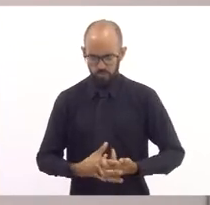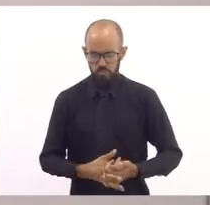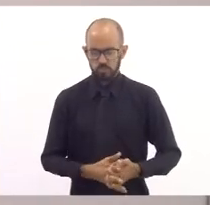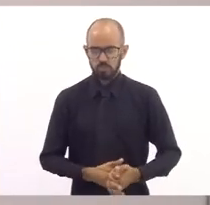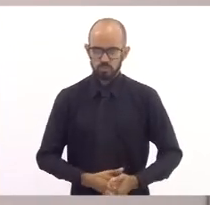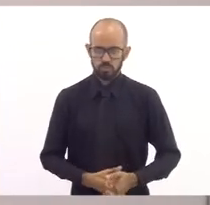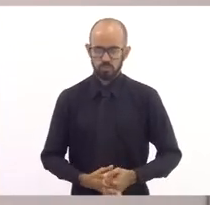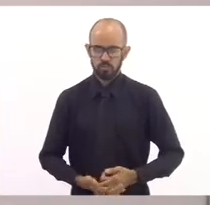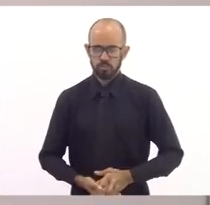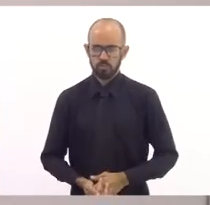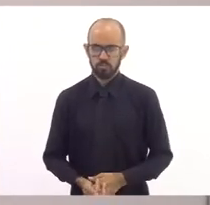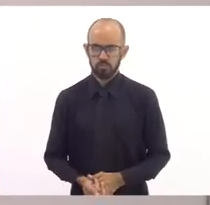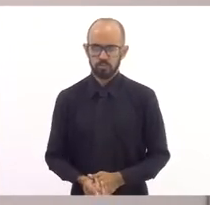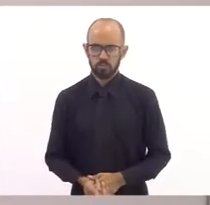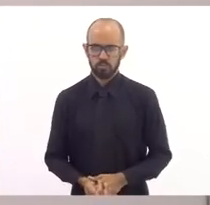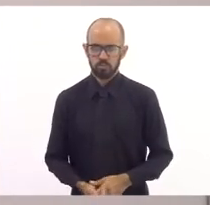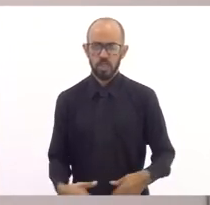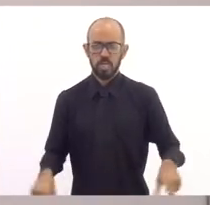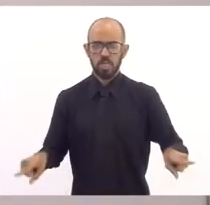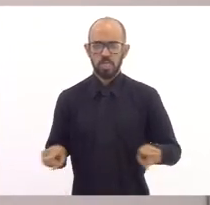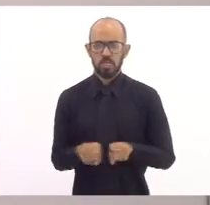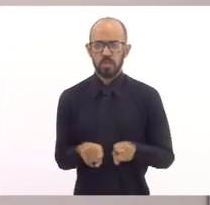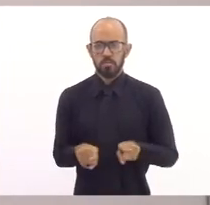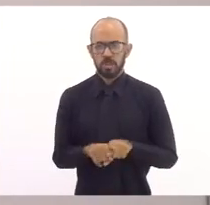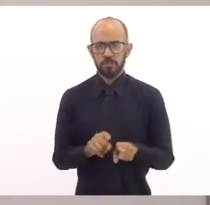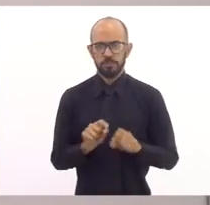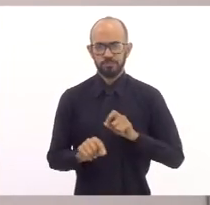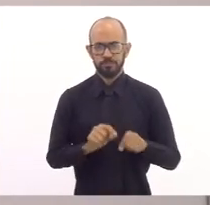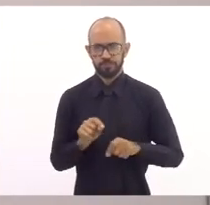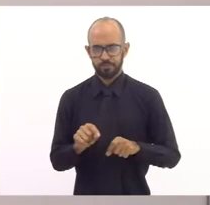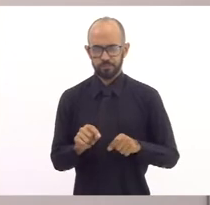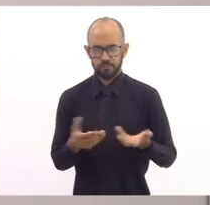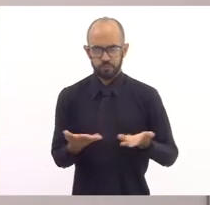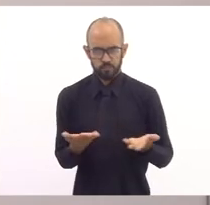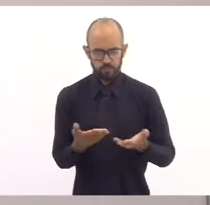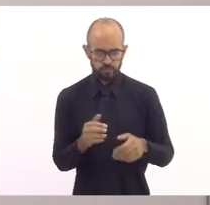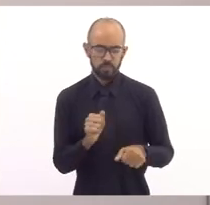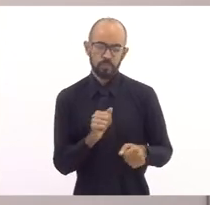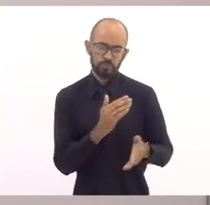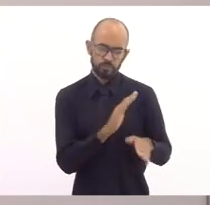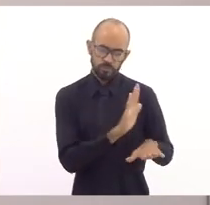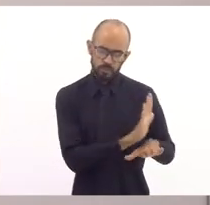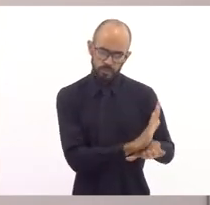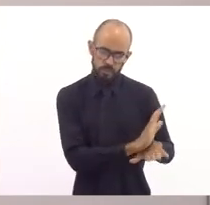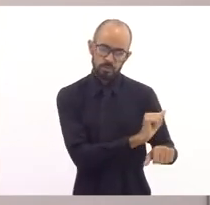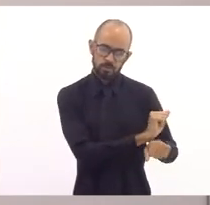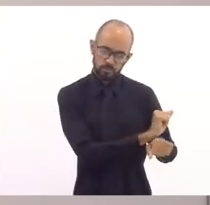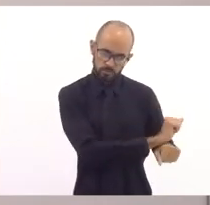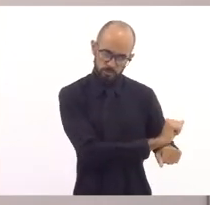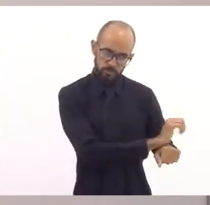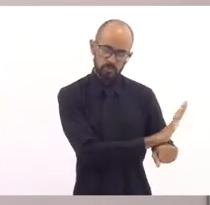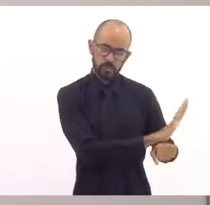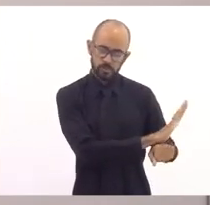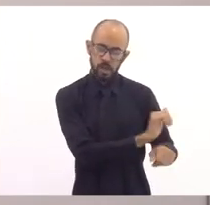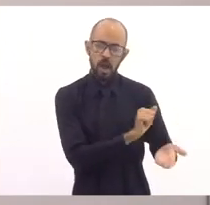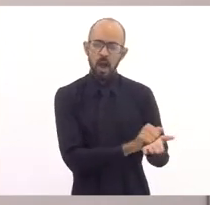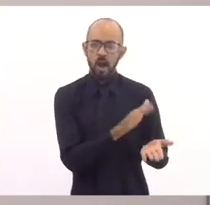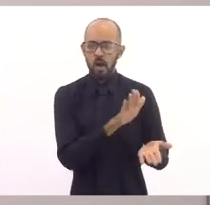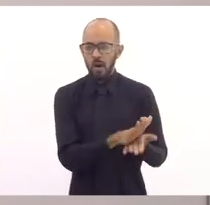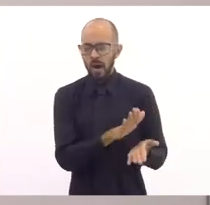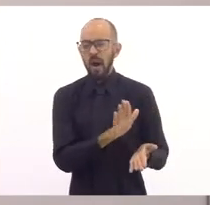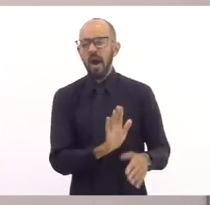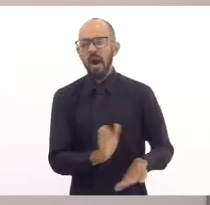E, saindo um pouco dessas questões das multas, que